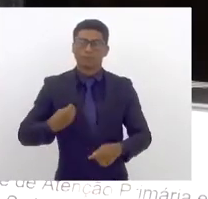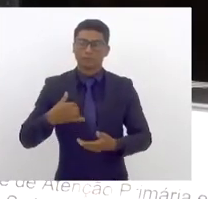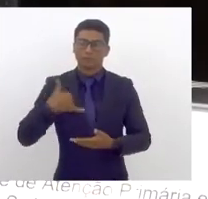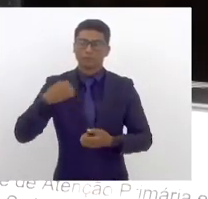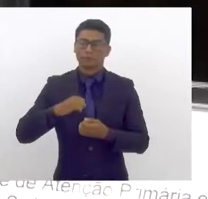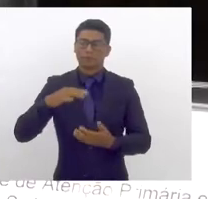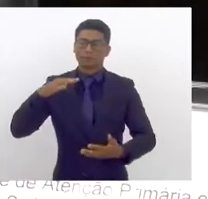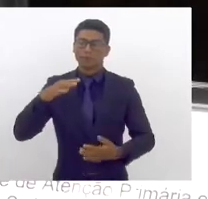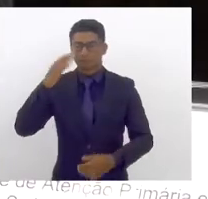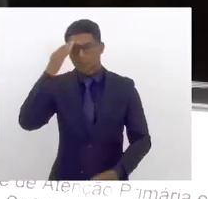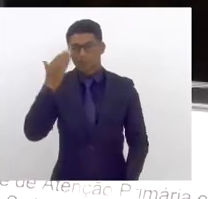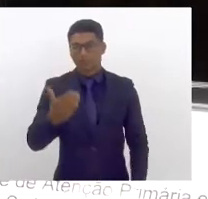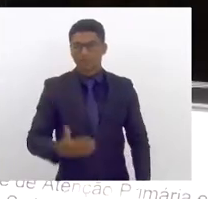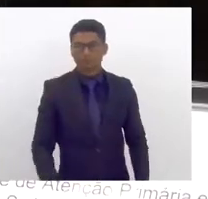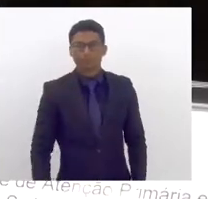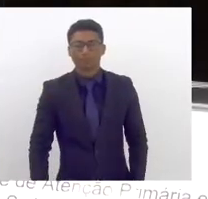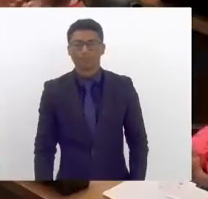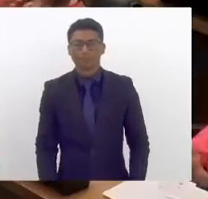obrigada